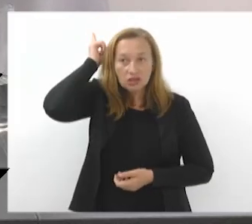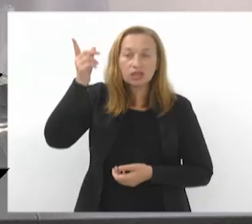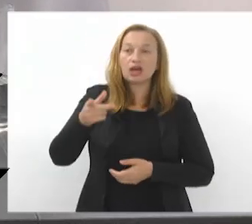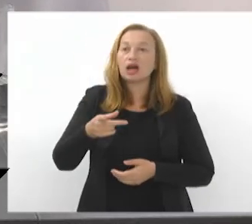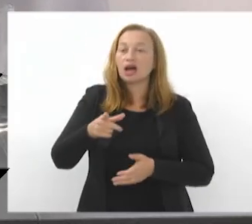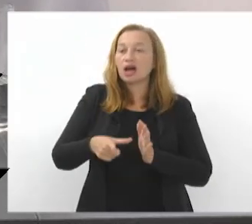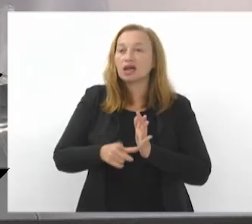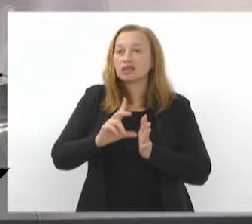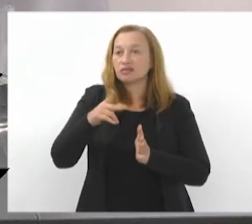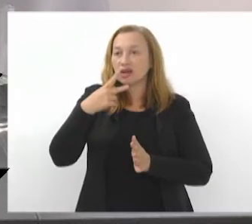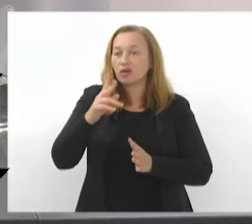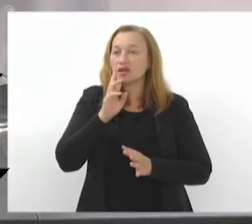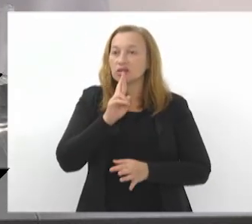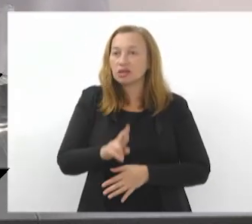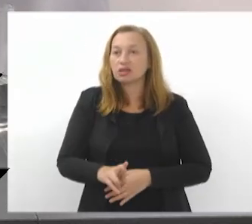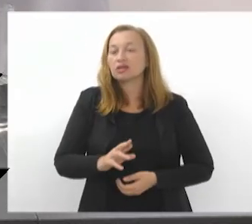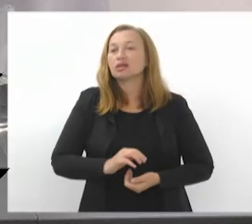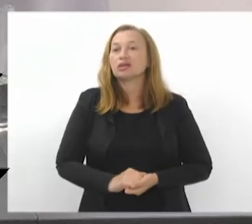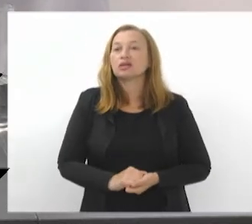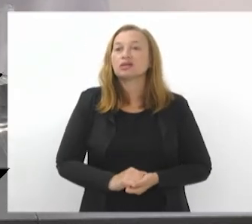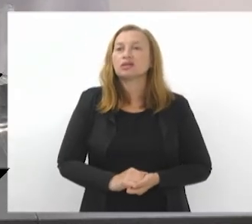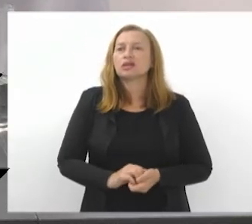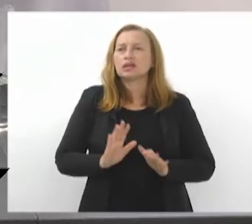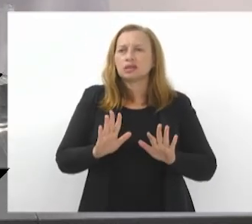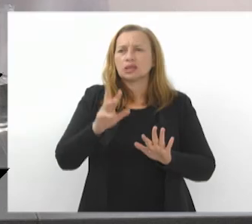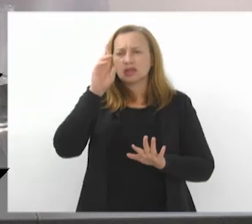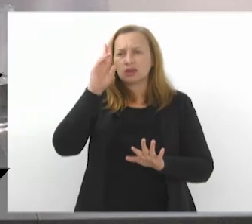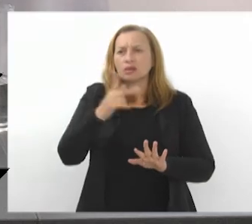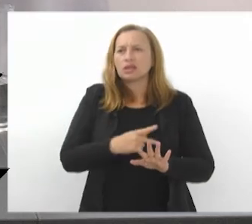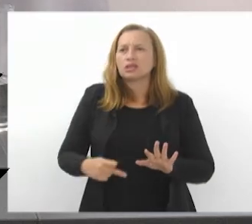proclamar o resultado. Olha só.